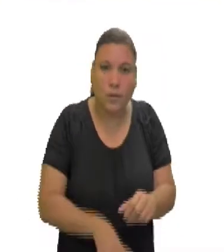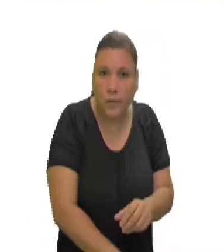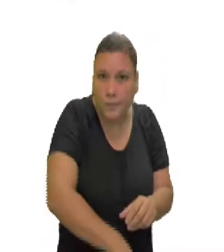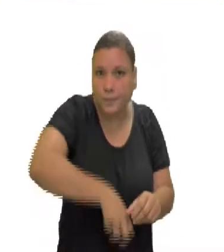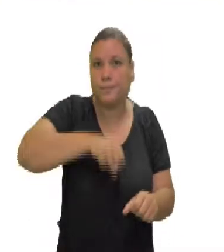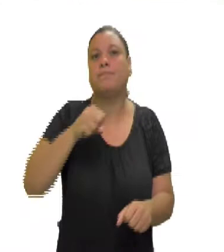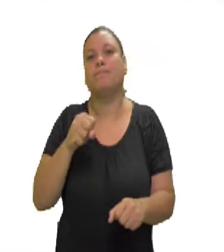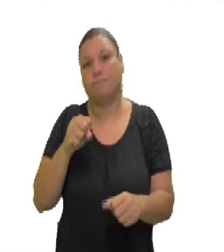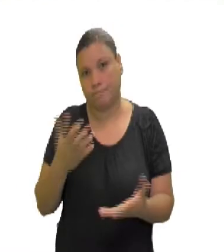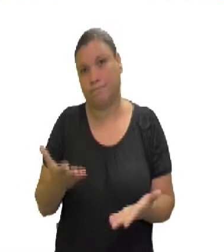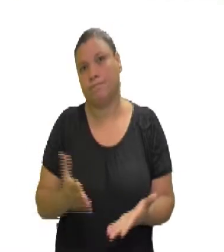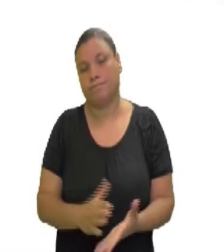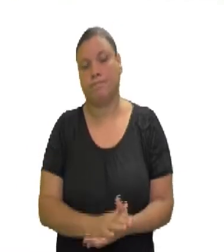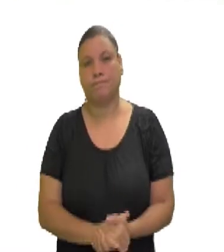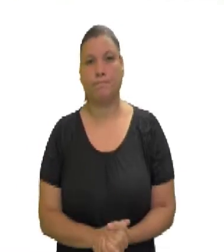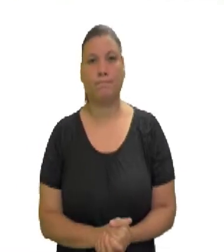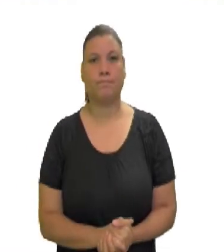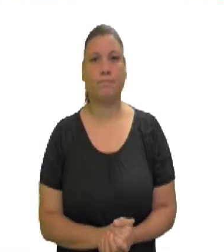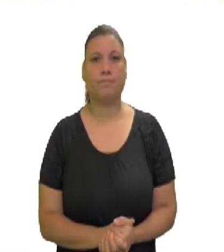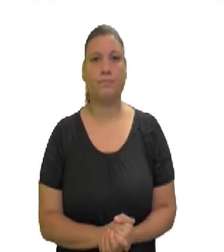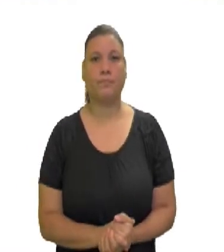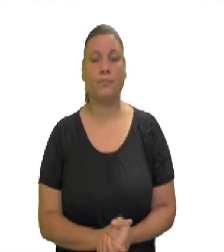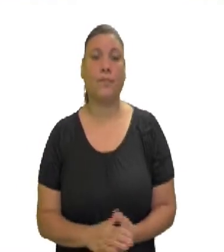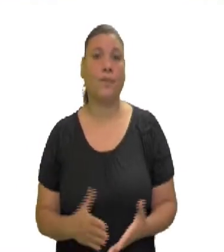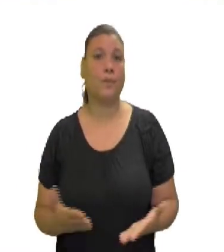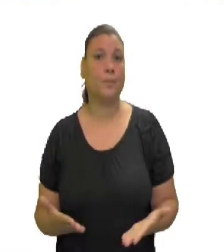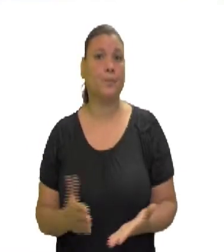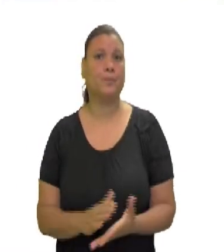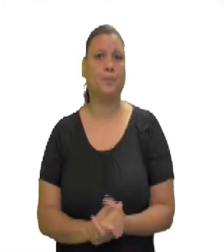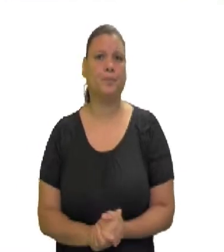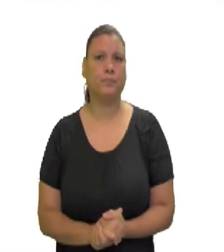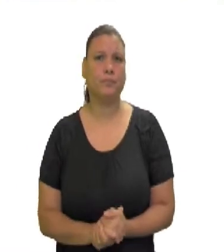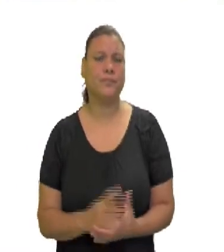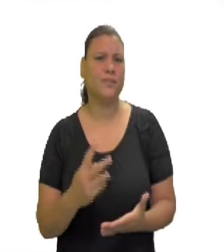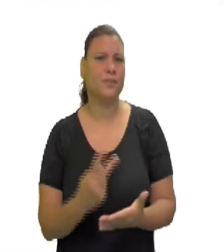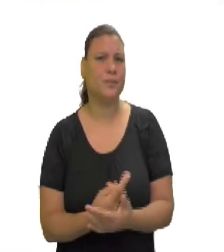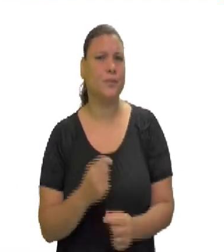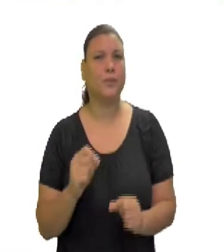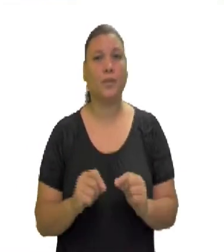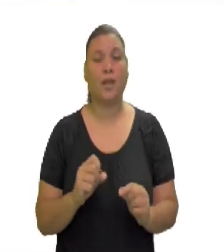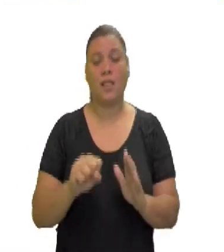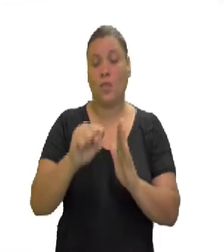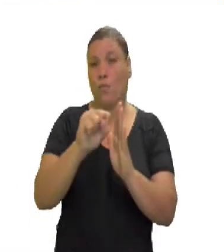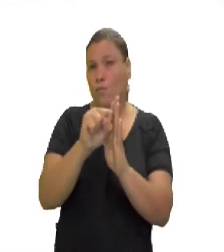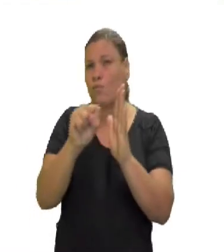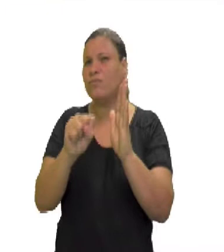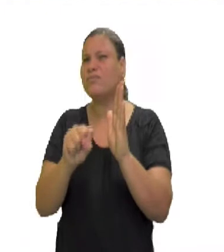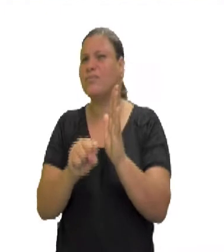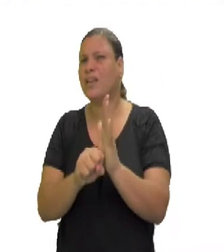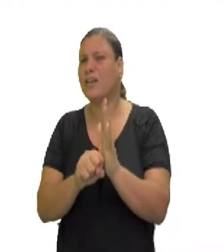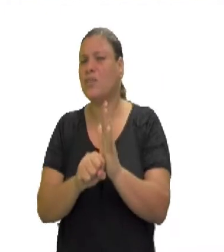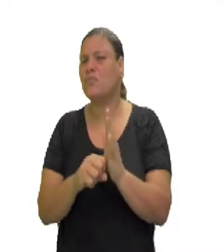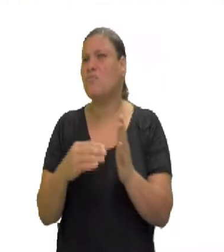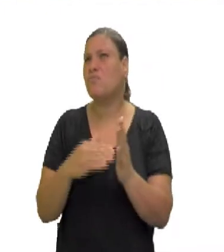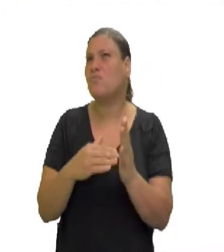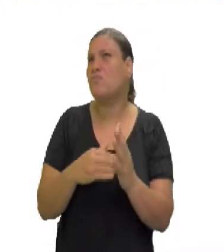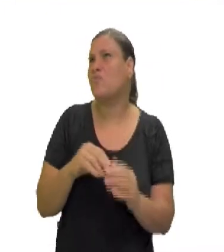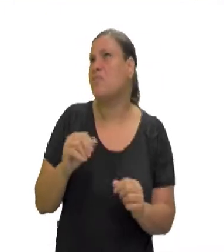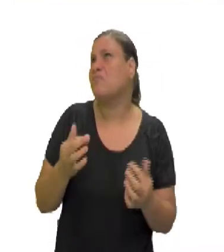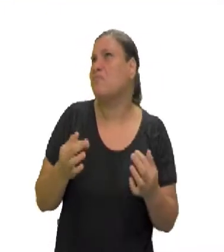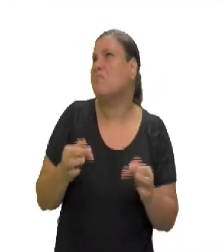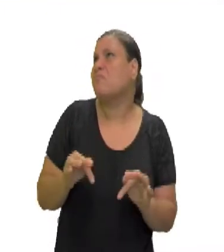vida diária. E aí, no final do século XV até o